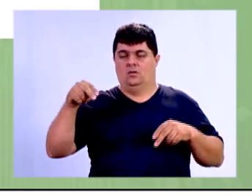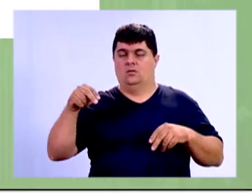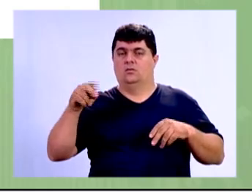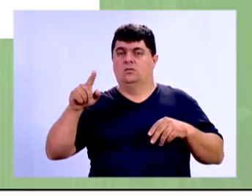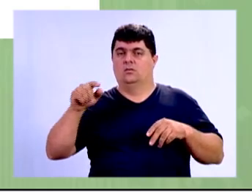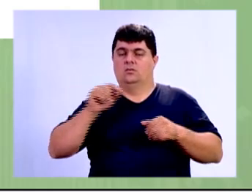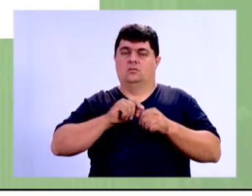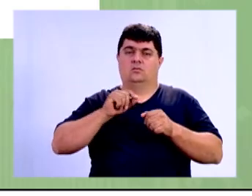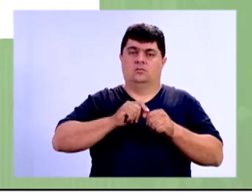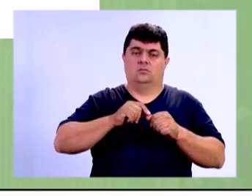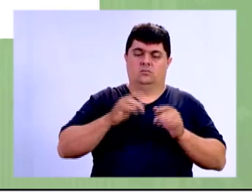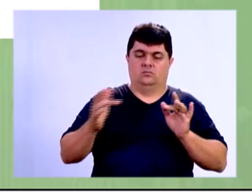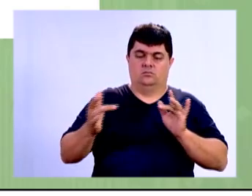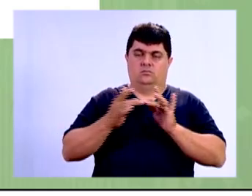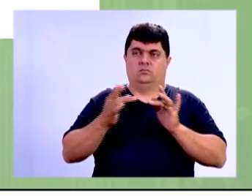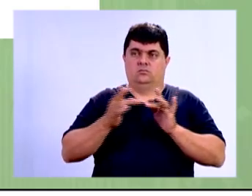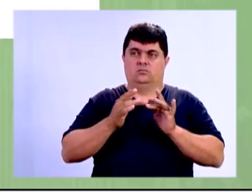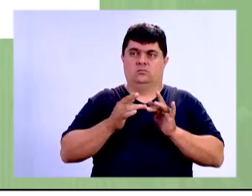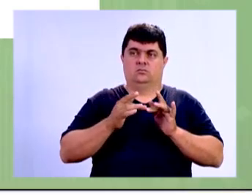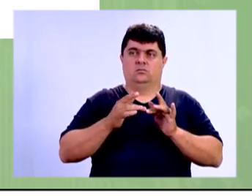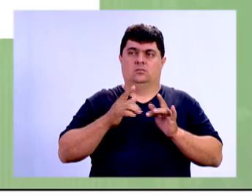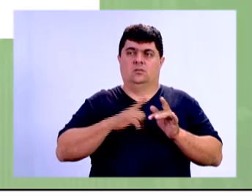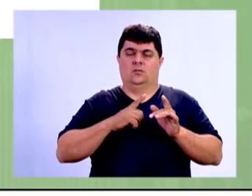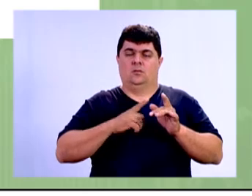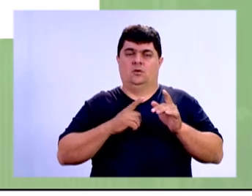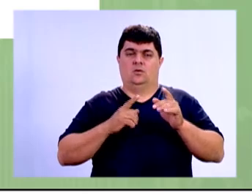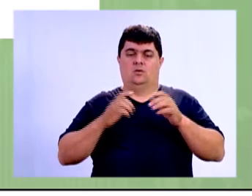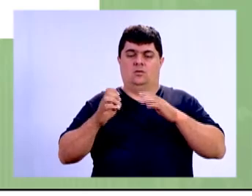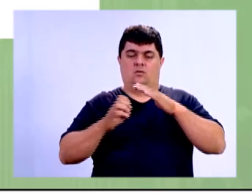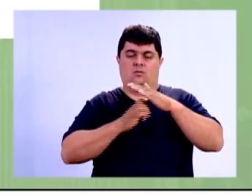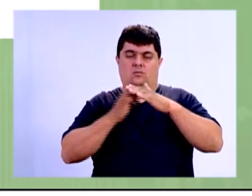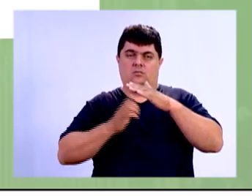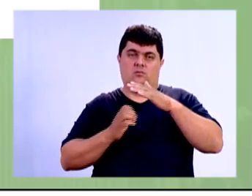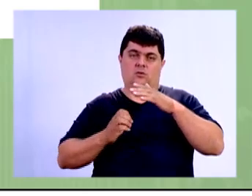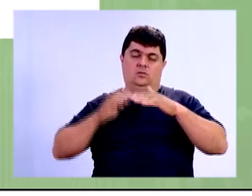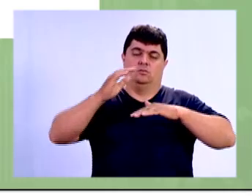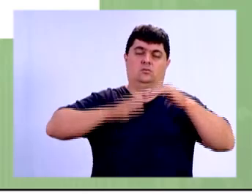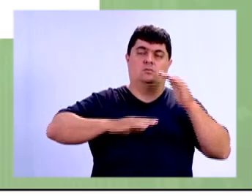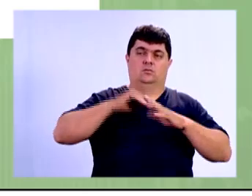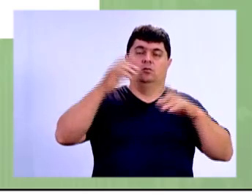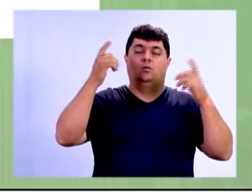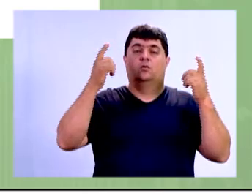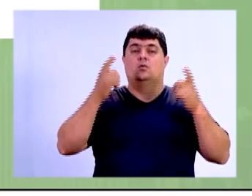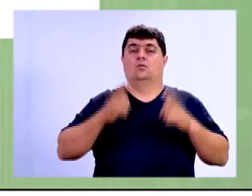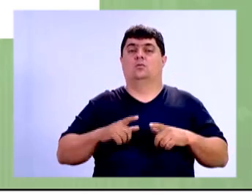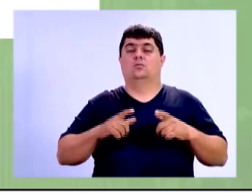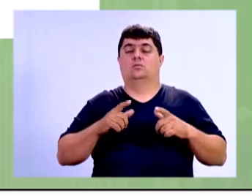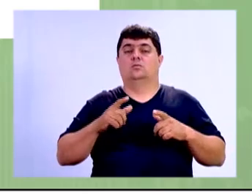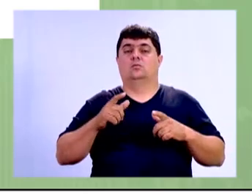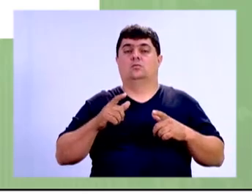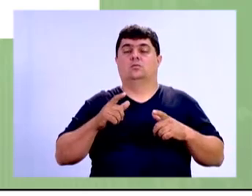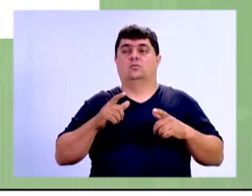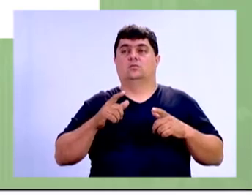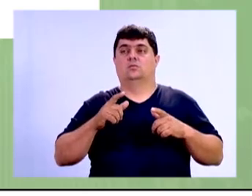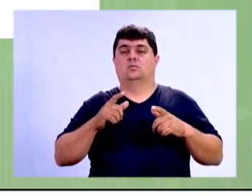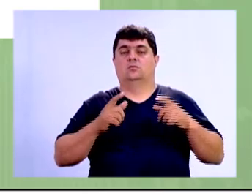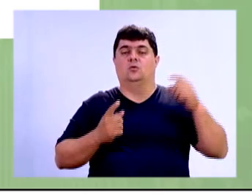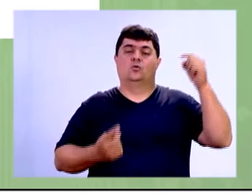eu faço a ligação, quer dizer, esse funcionário pertence a essa empresa. Agora, cadê a ligação ao